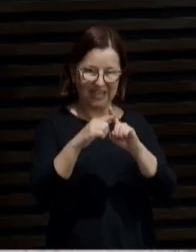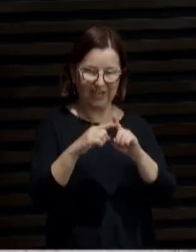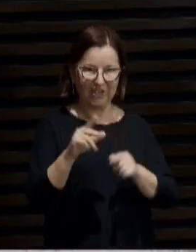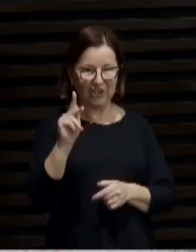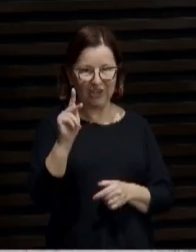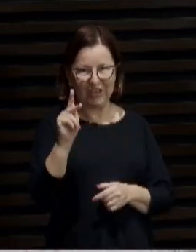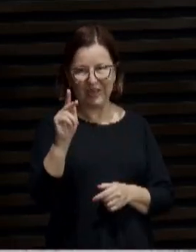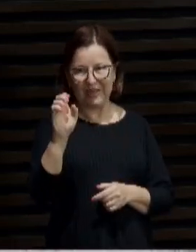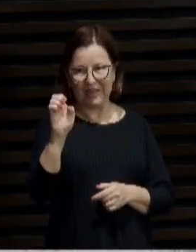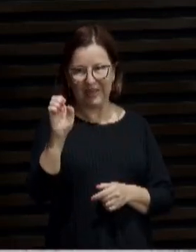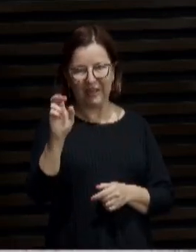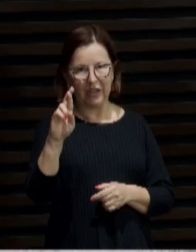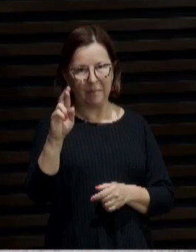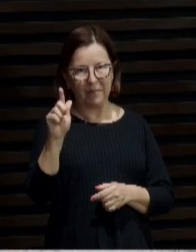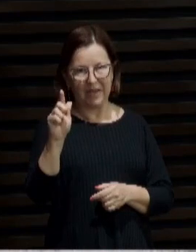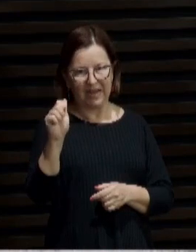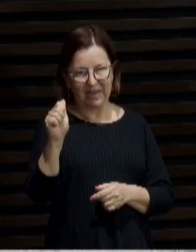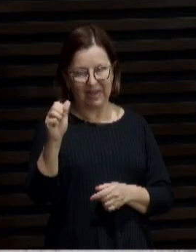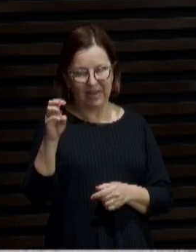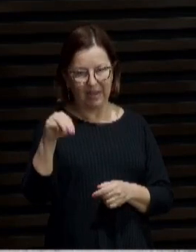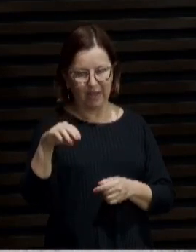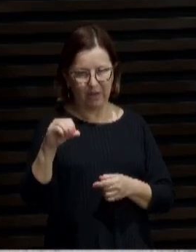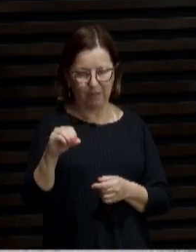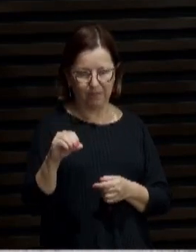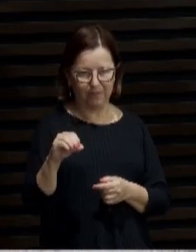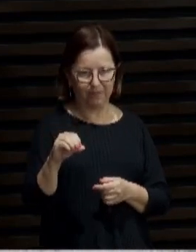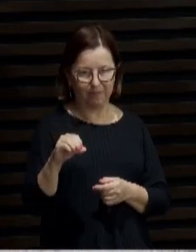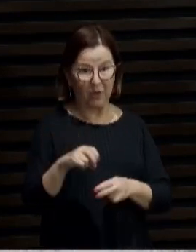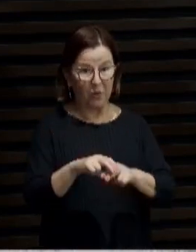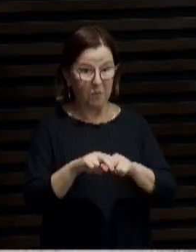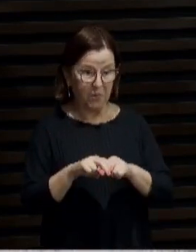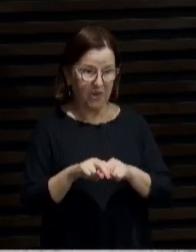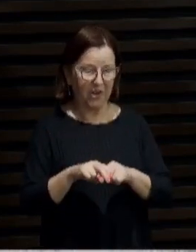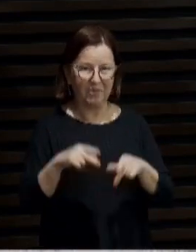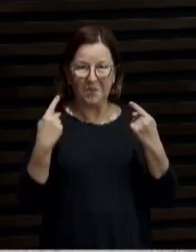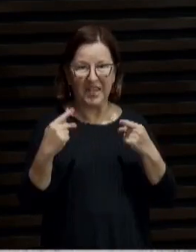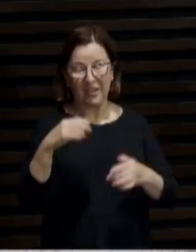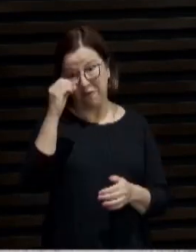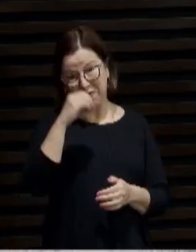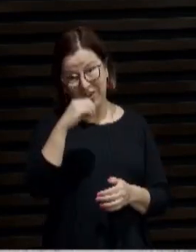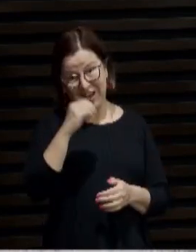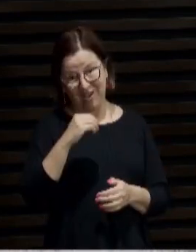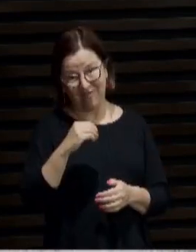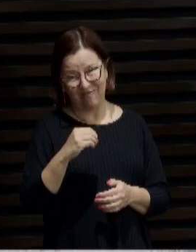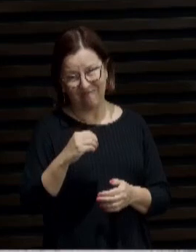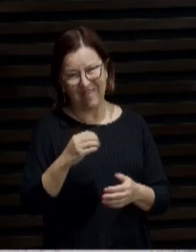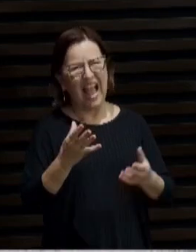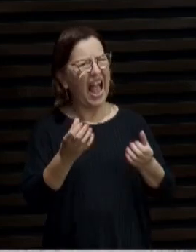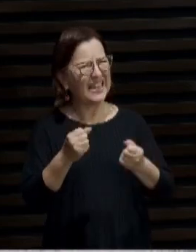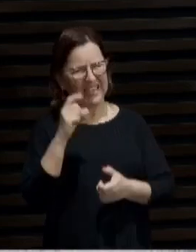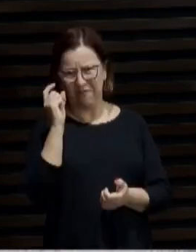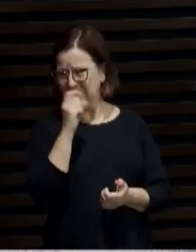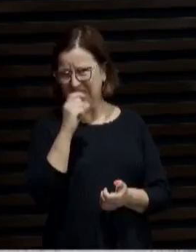de hoje, eles, por deficiência doutrinária, eles acolhiam a mentira como se